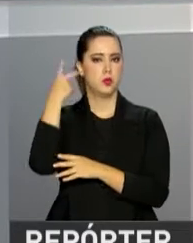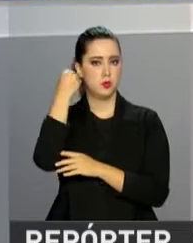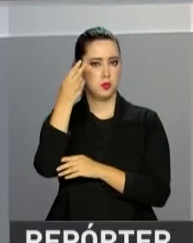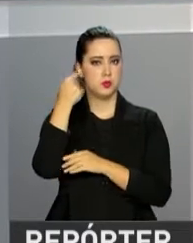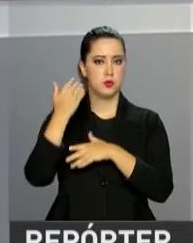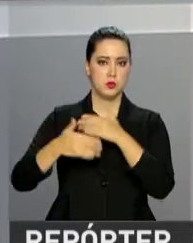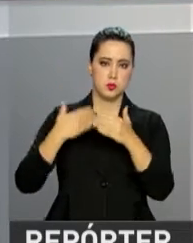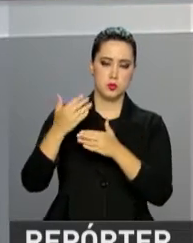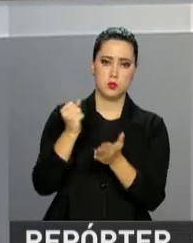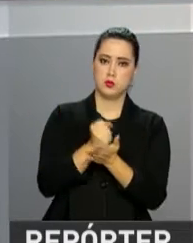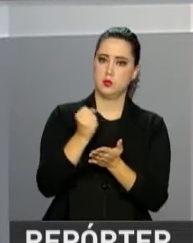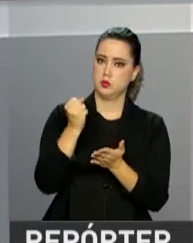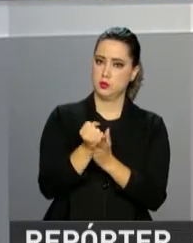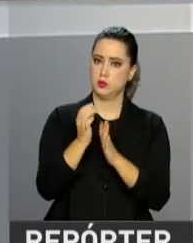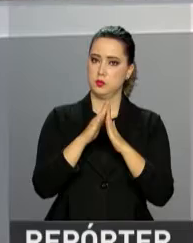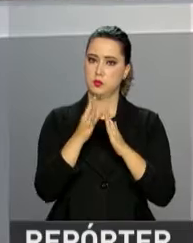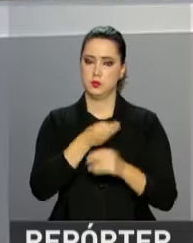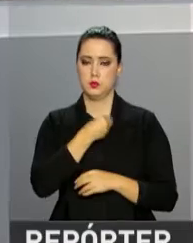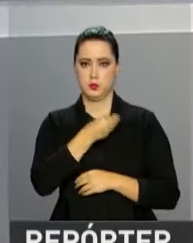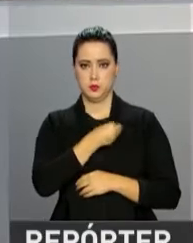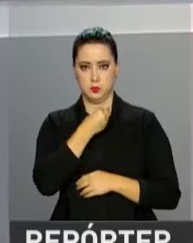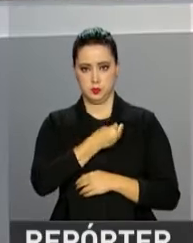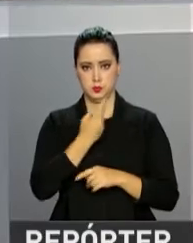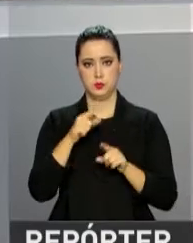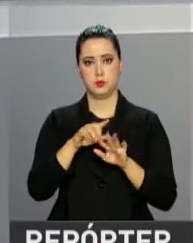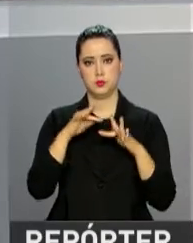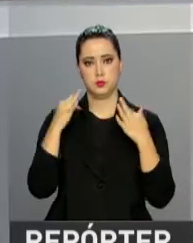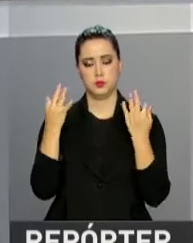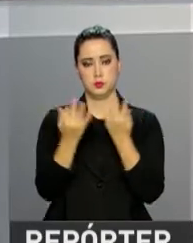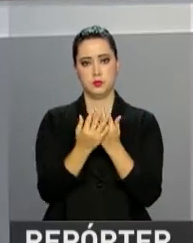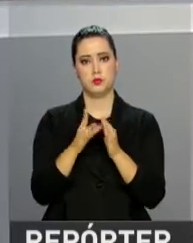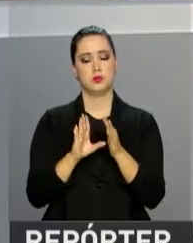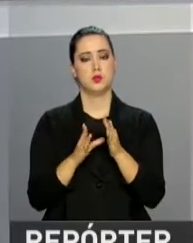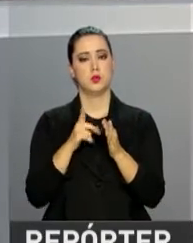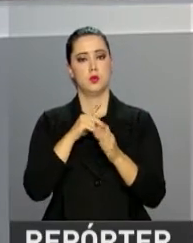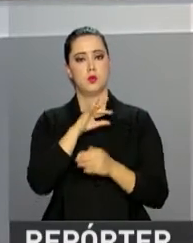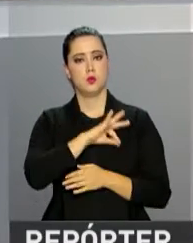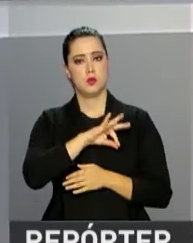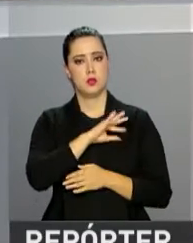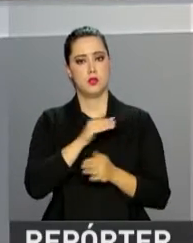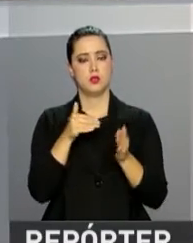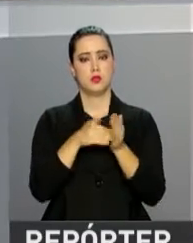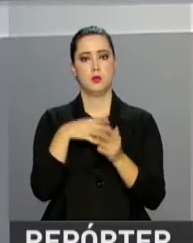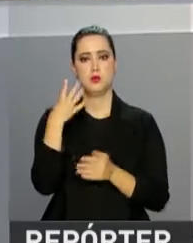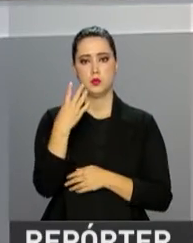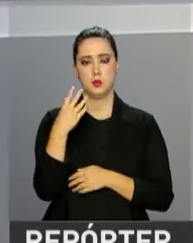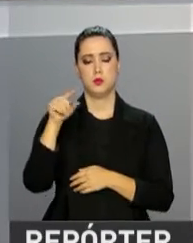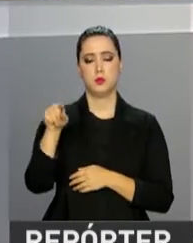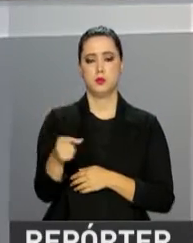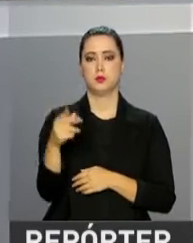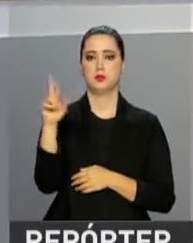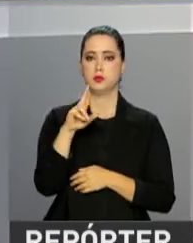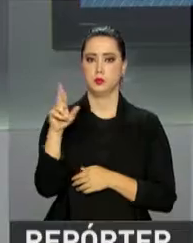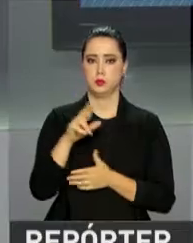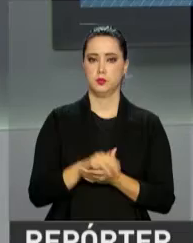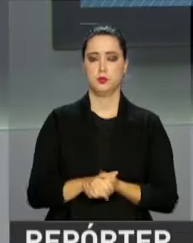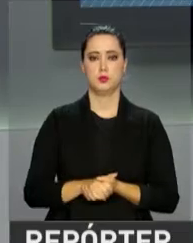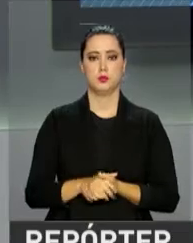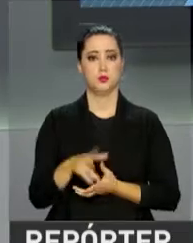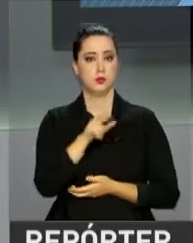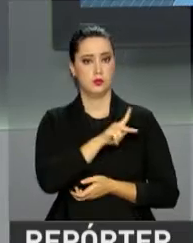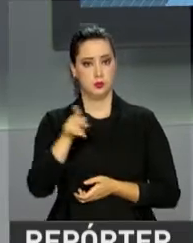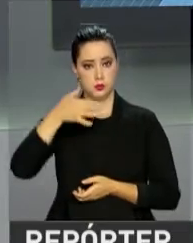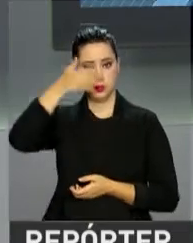o ritmo de contratações do programa minha casa minha vida para famílias com renda mensal de até 4 mil reais